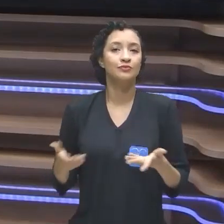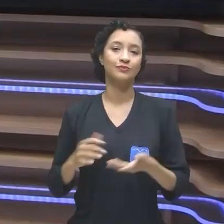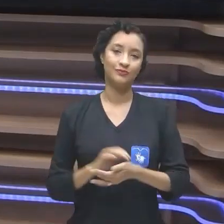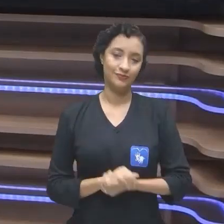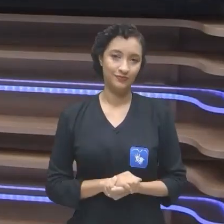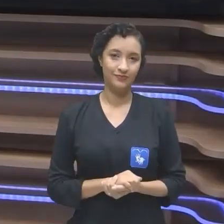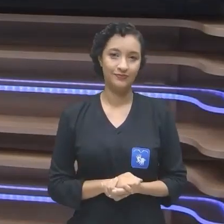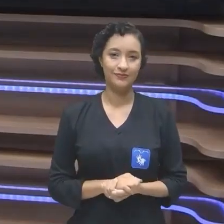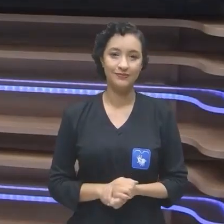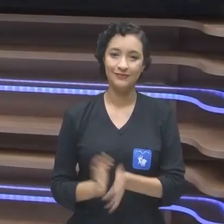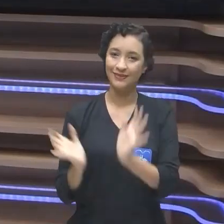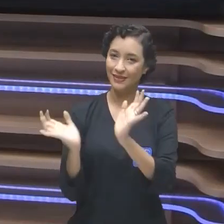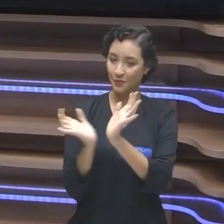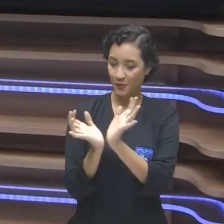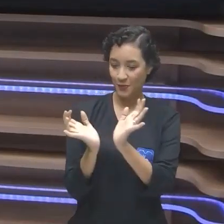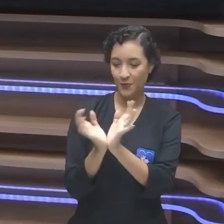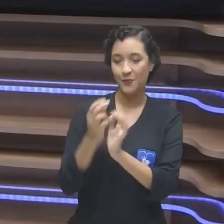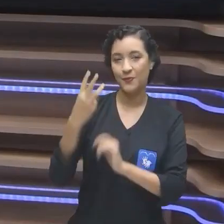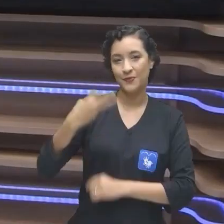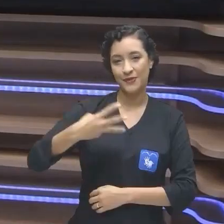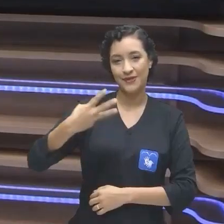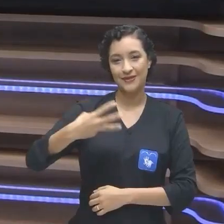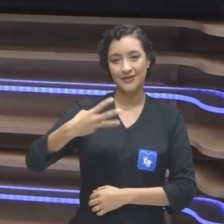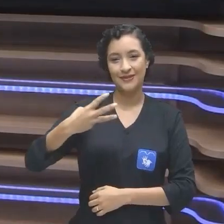vai para o terceiro setor, vamos lá?